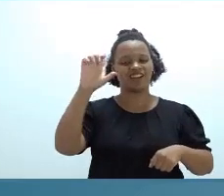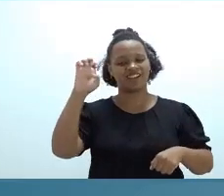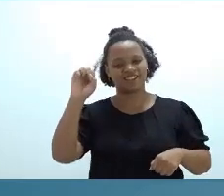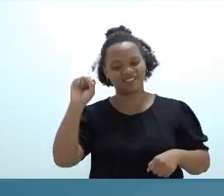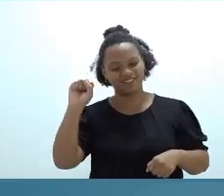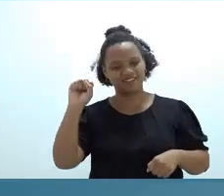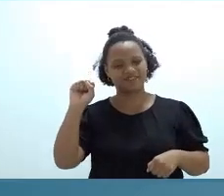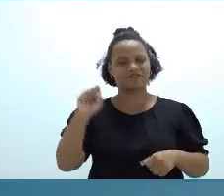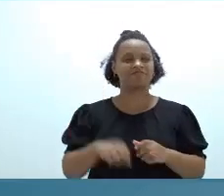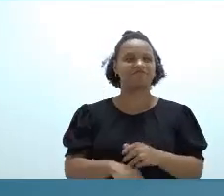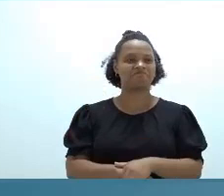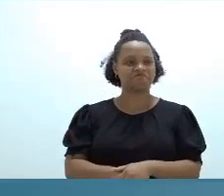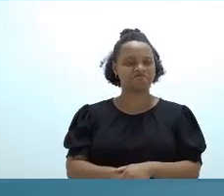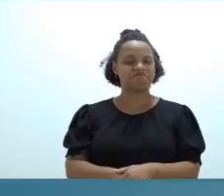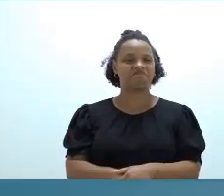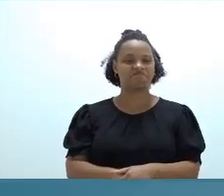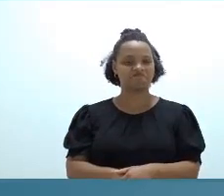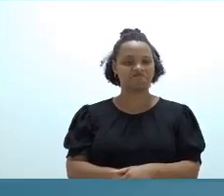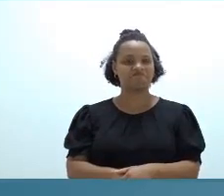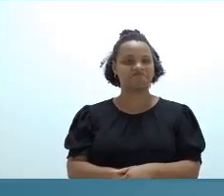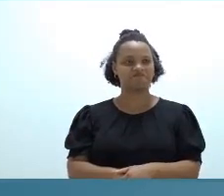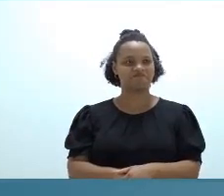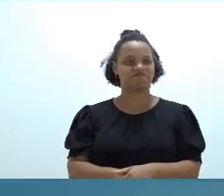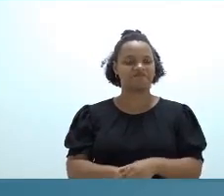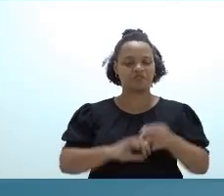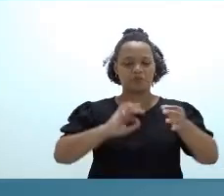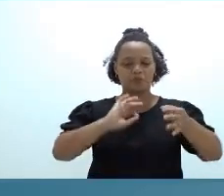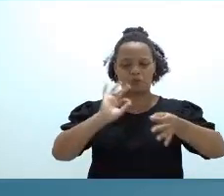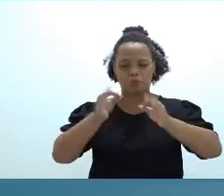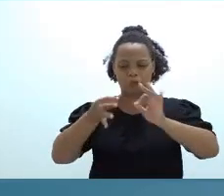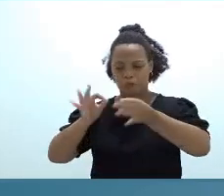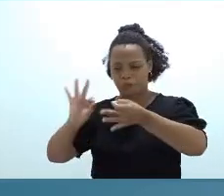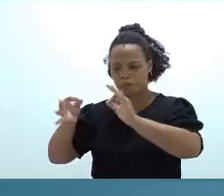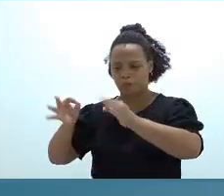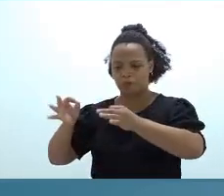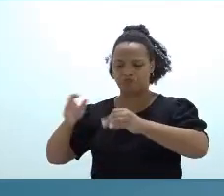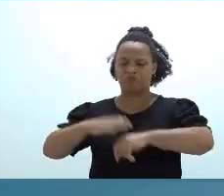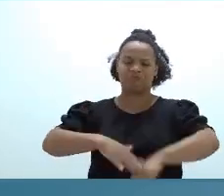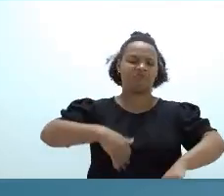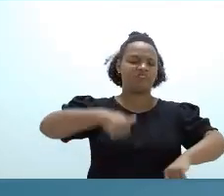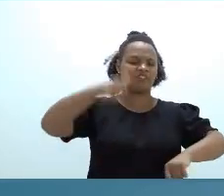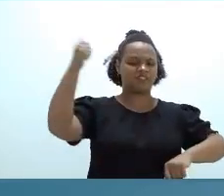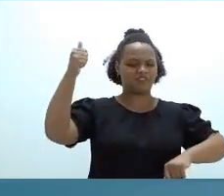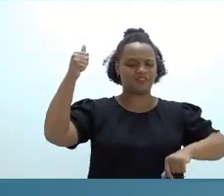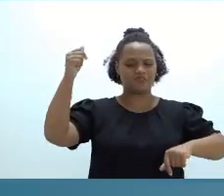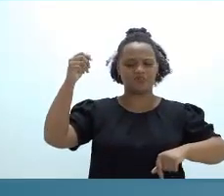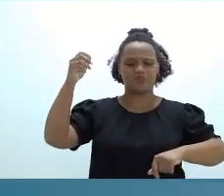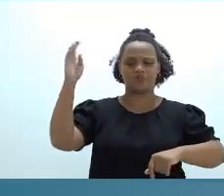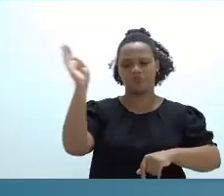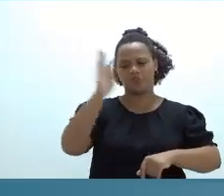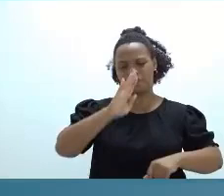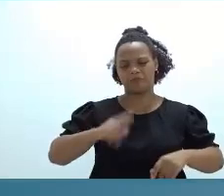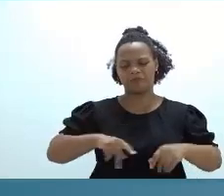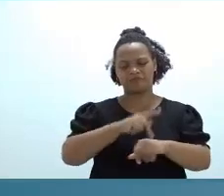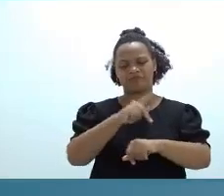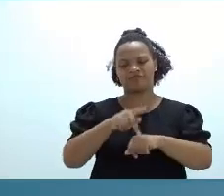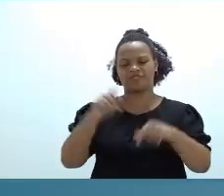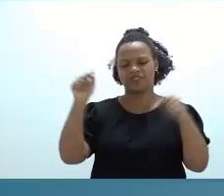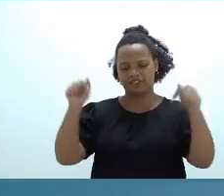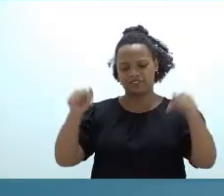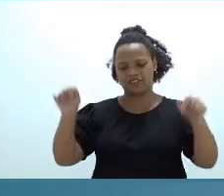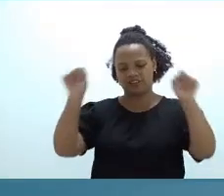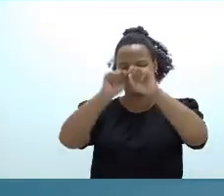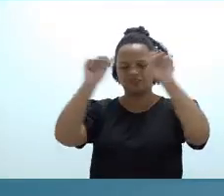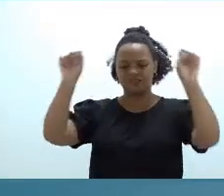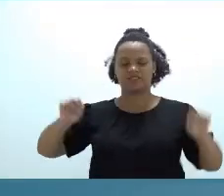Charles colocou a coordenação de precatórios, uma das melhores do Brasil. Aqui eu gostaria de constar também o